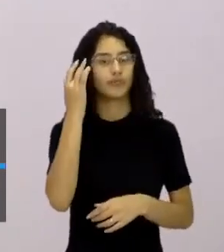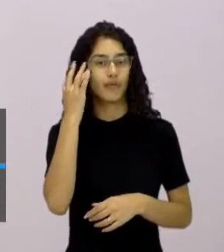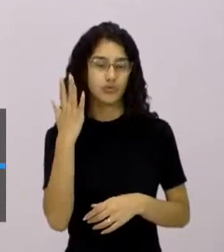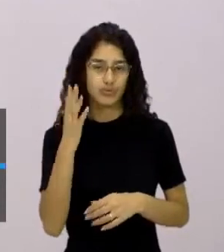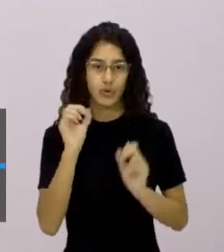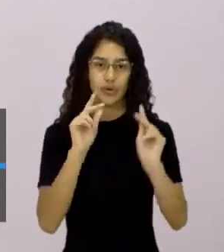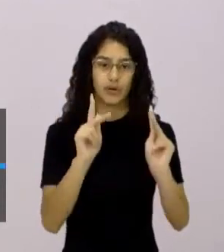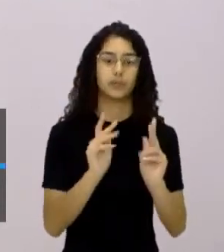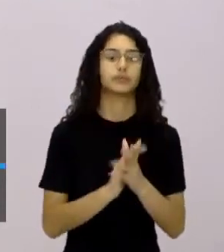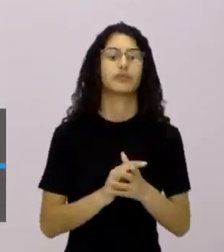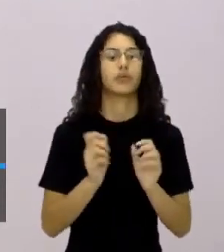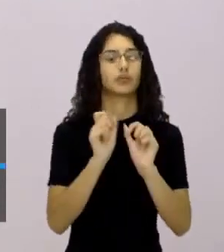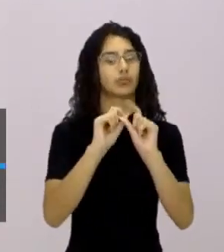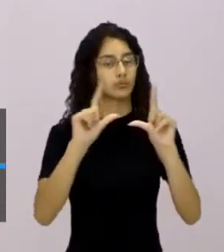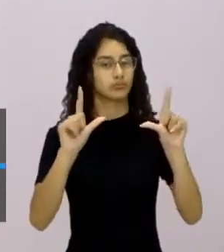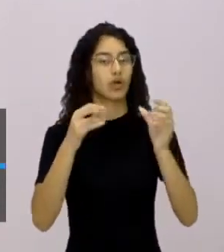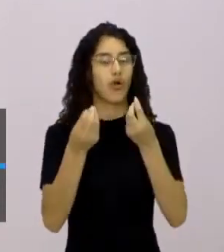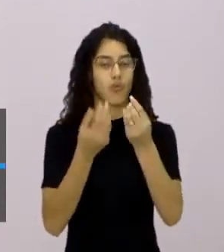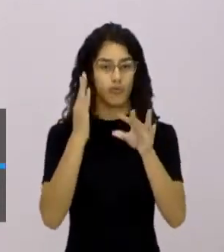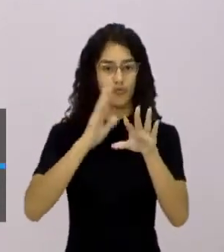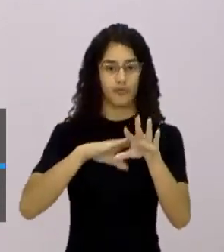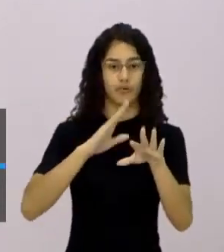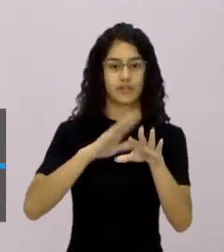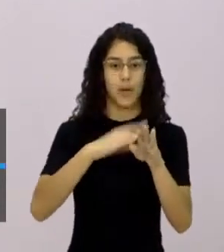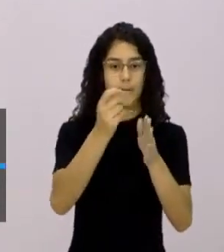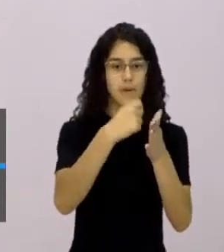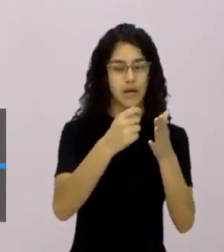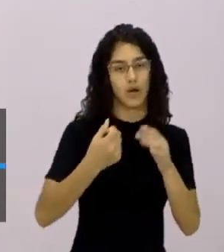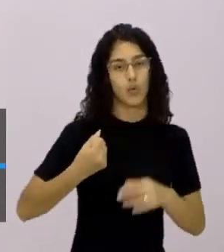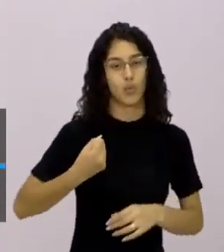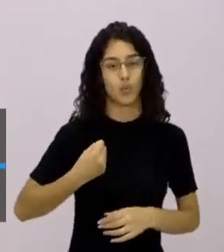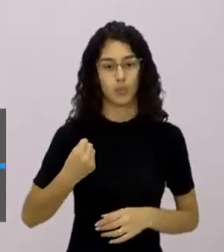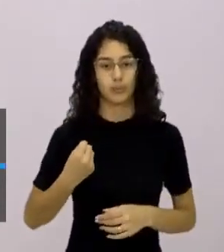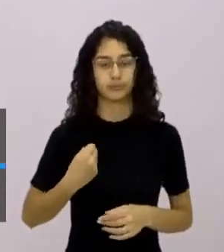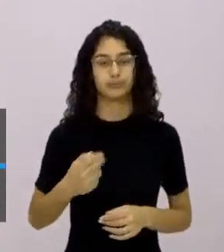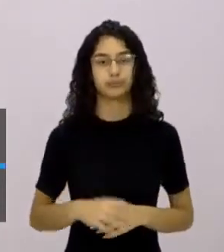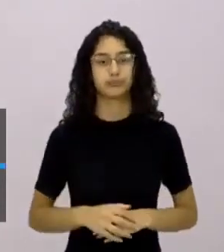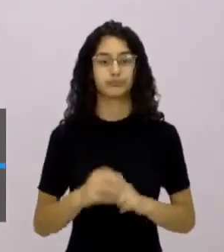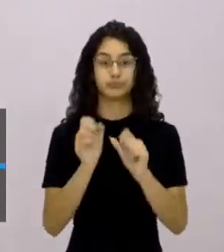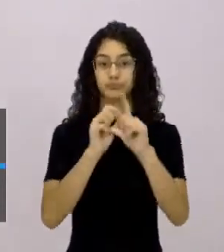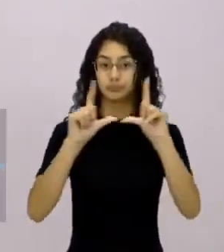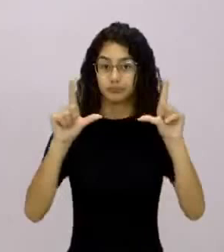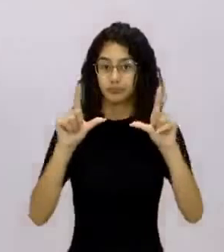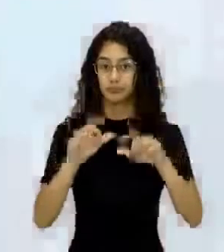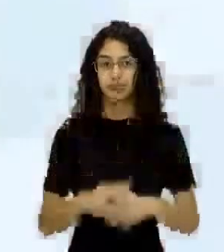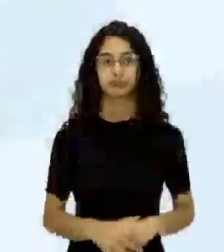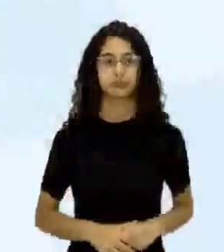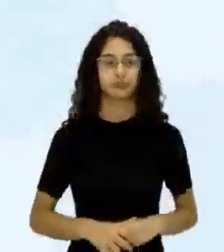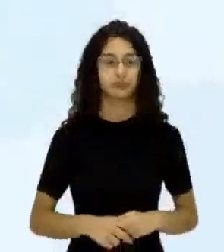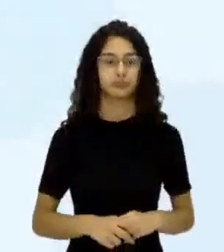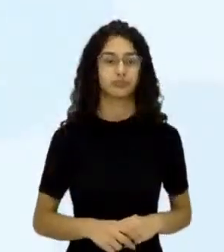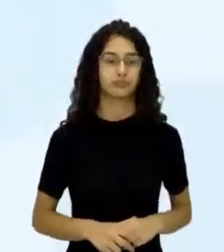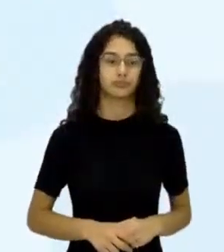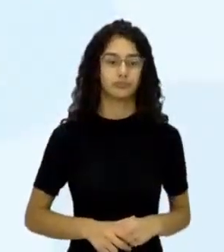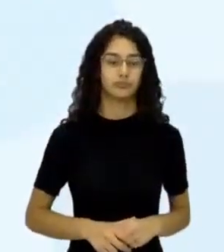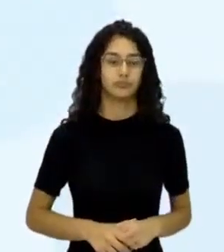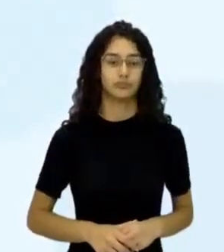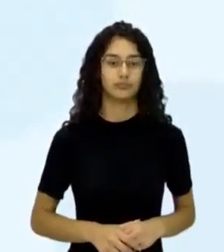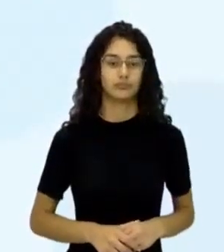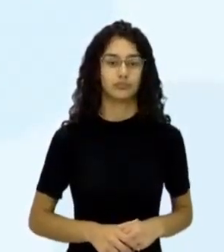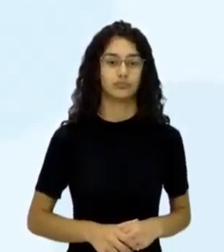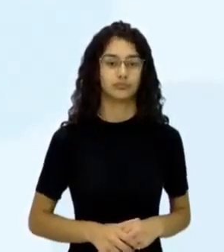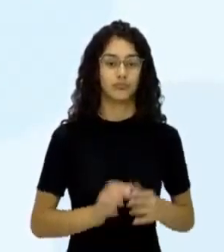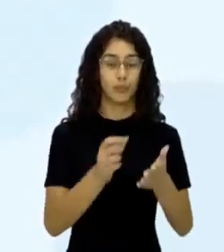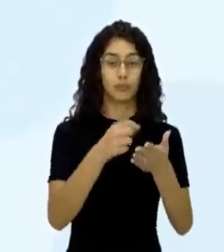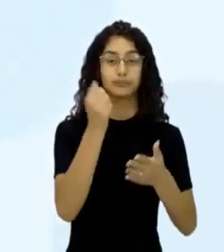beleza? E eu vou apresentar para vocês como é a escrita deste número. Olha aí para nossa tela, ó. Notação científica.